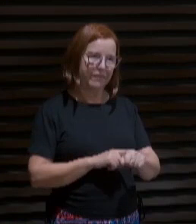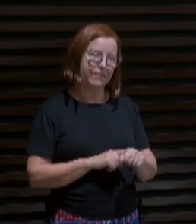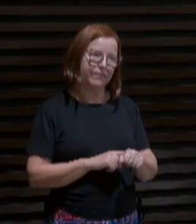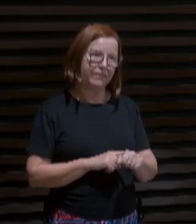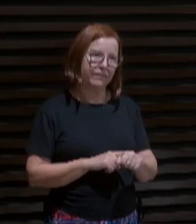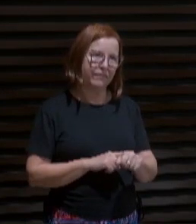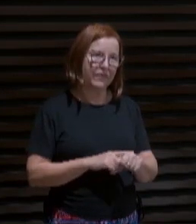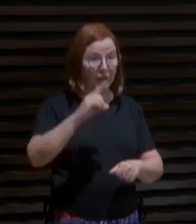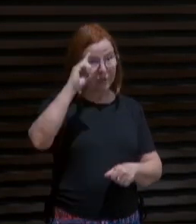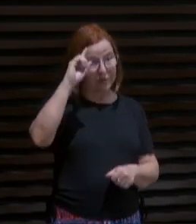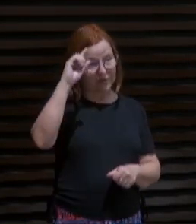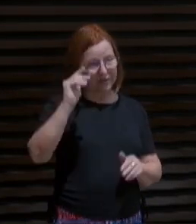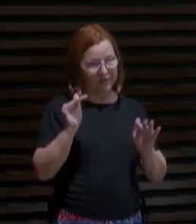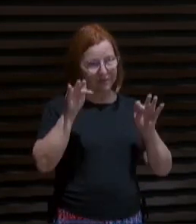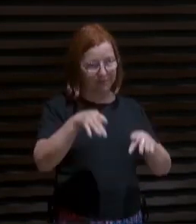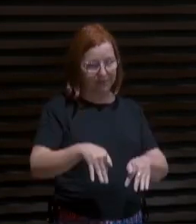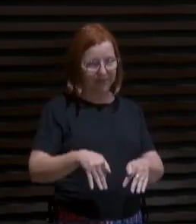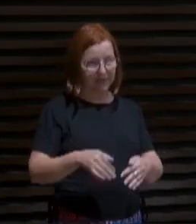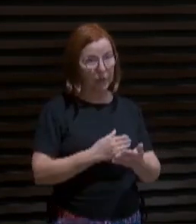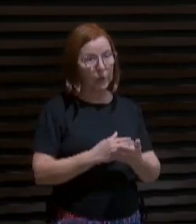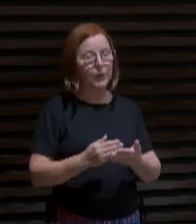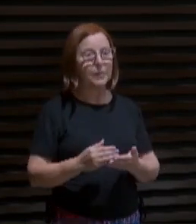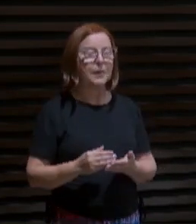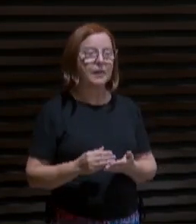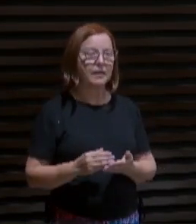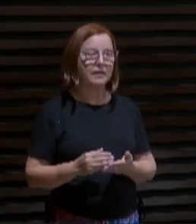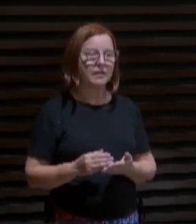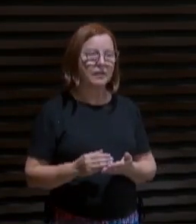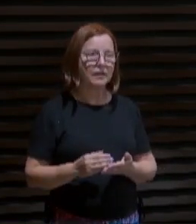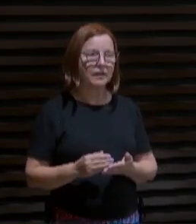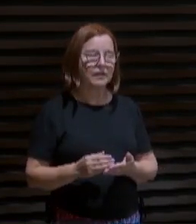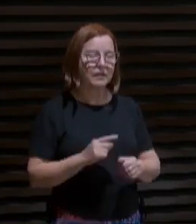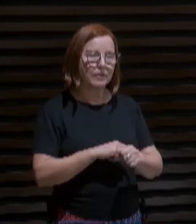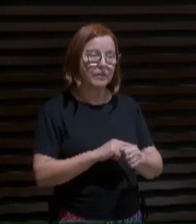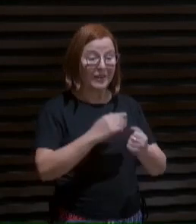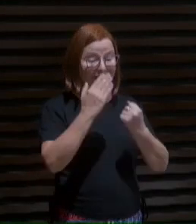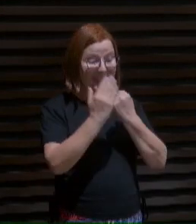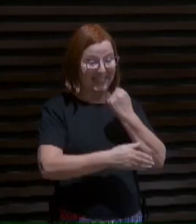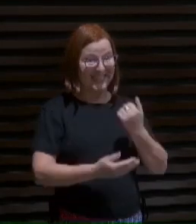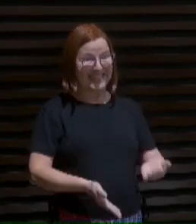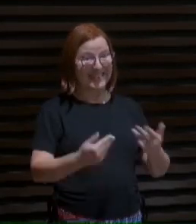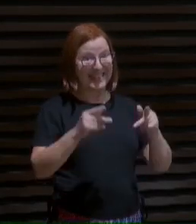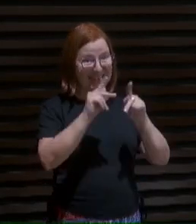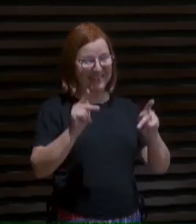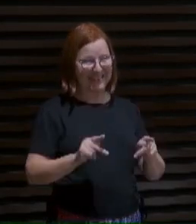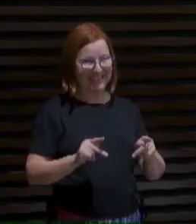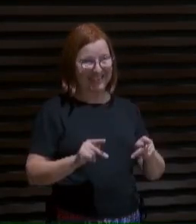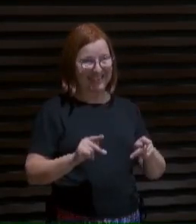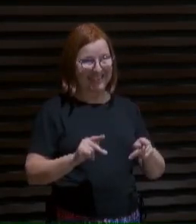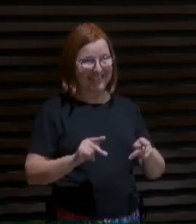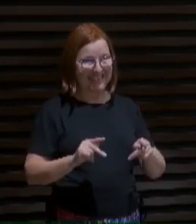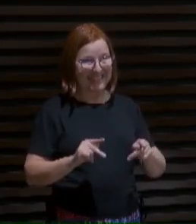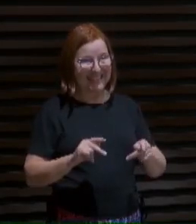dos dias finais, ela começa quando o castigo que nos traz a paz caiu sobre